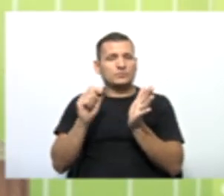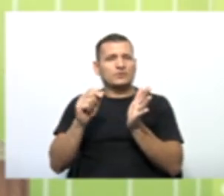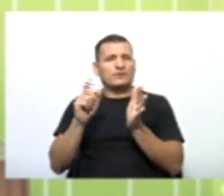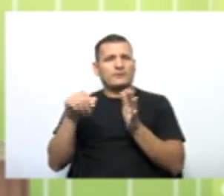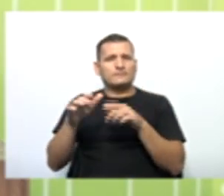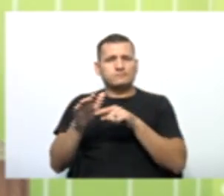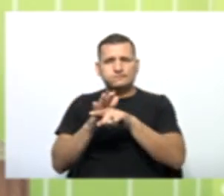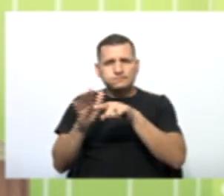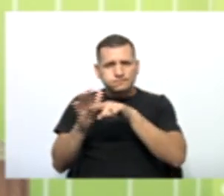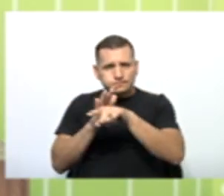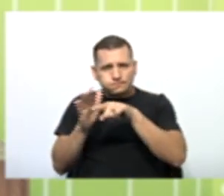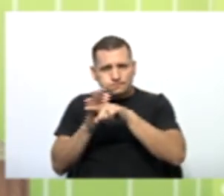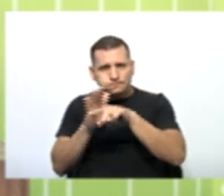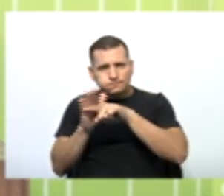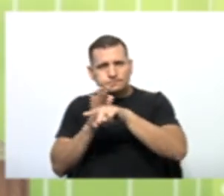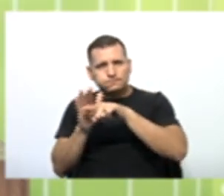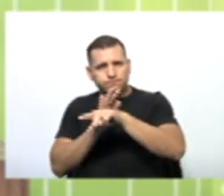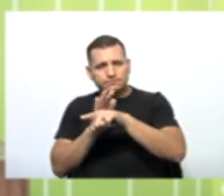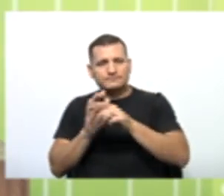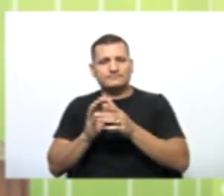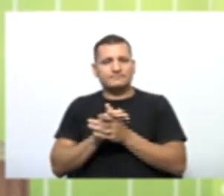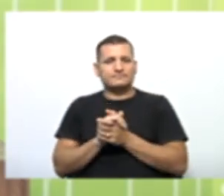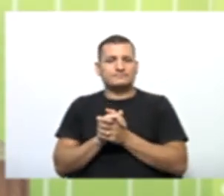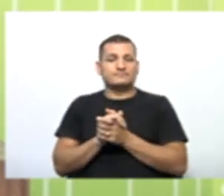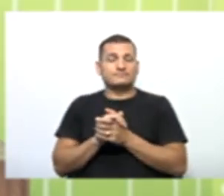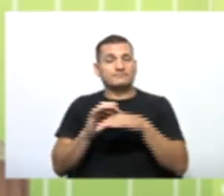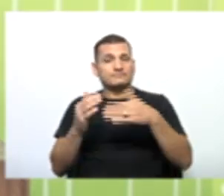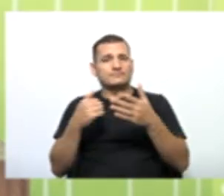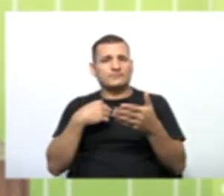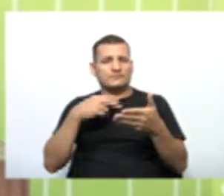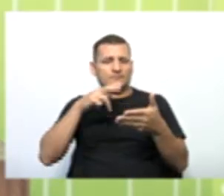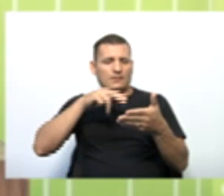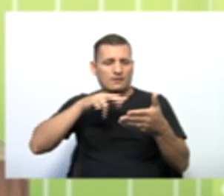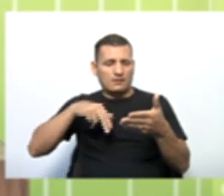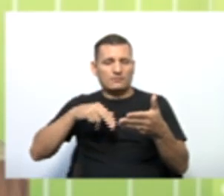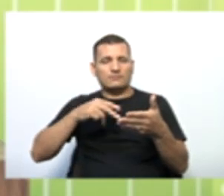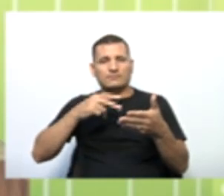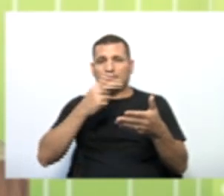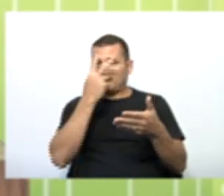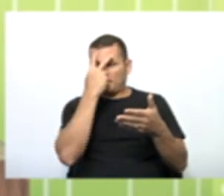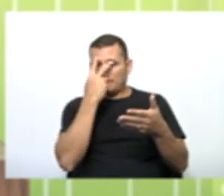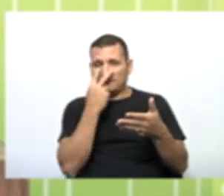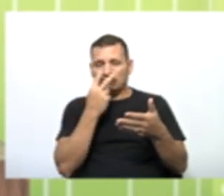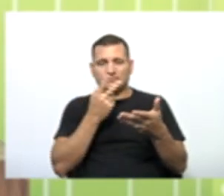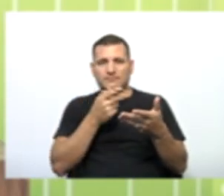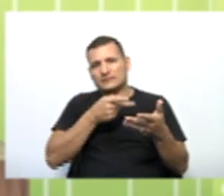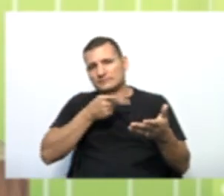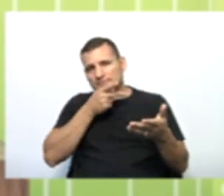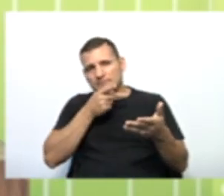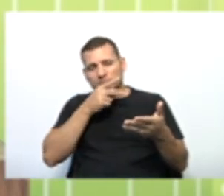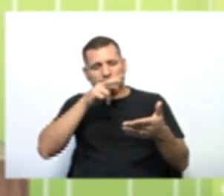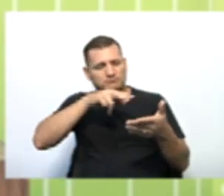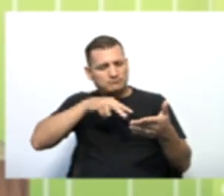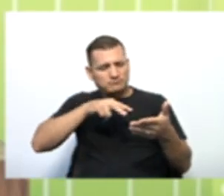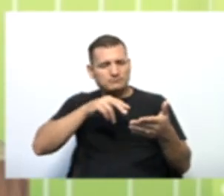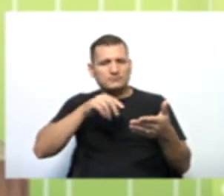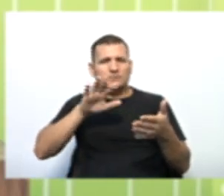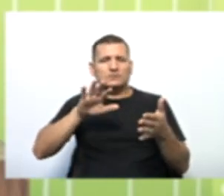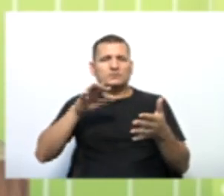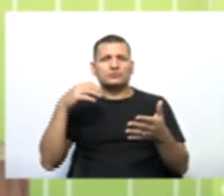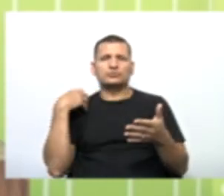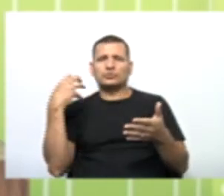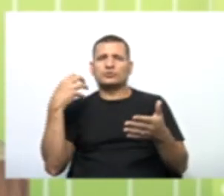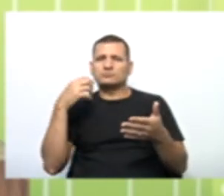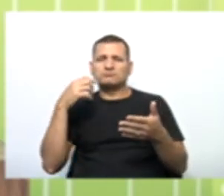de pergunta mesmo. A gente, lendo os escritos de Platão sobre Sócrates, a gente vê que Sócrates raramente faz uma